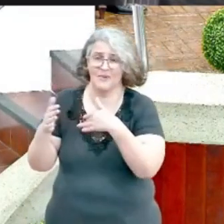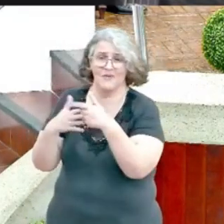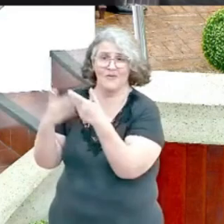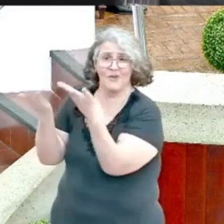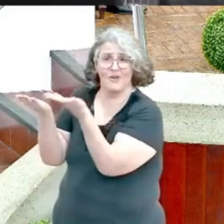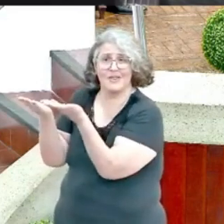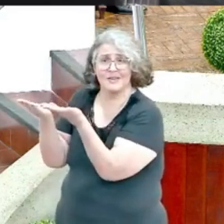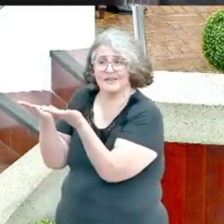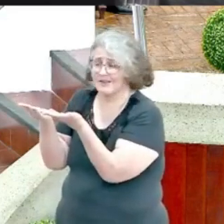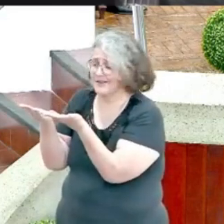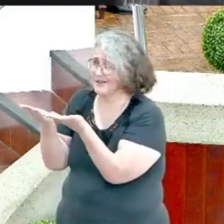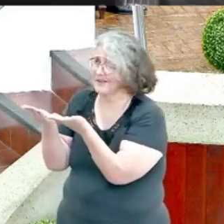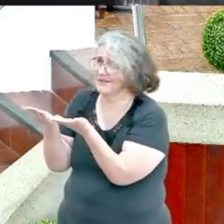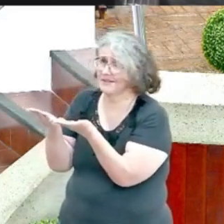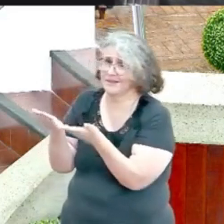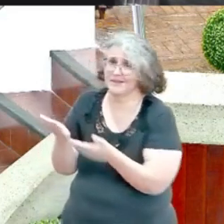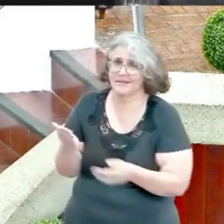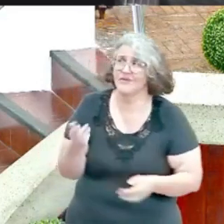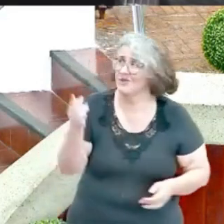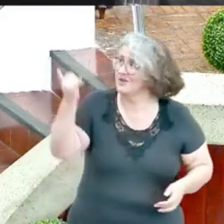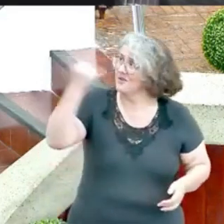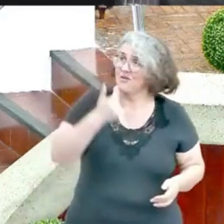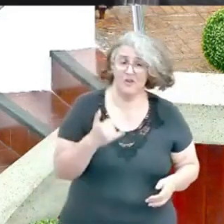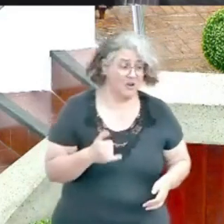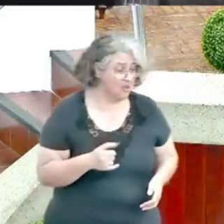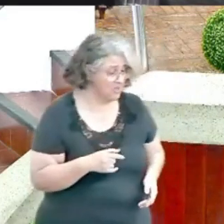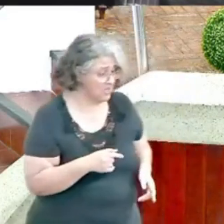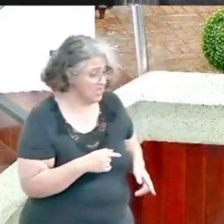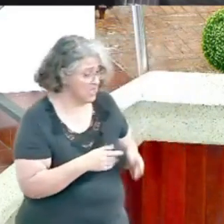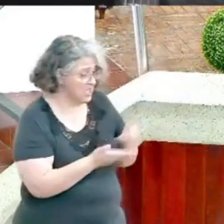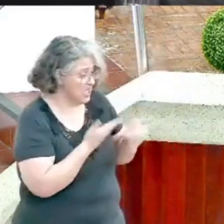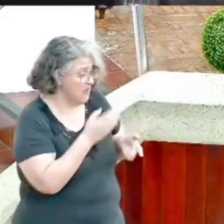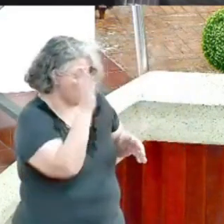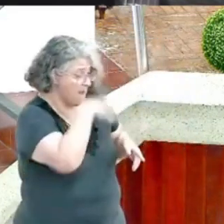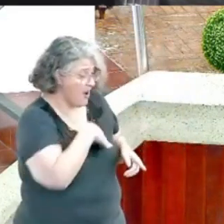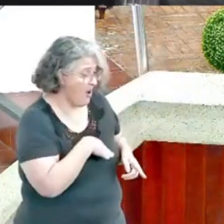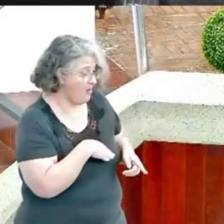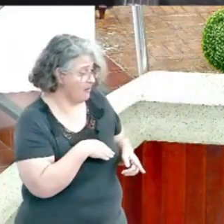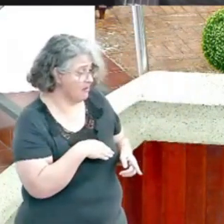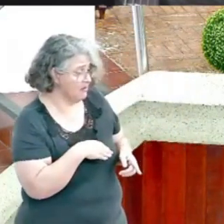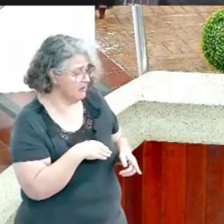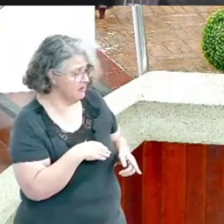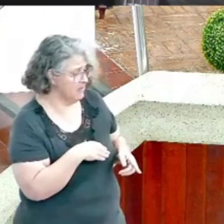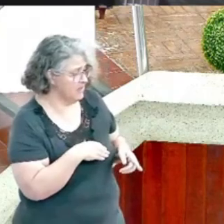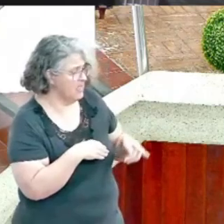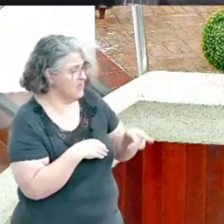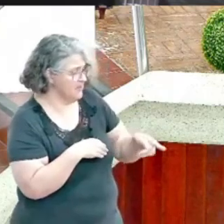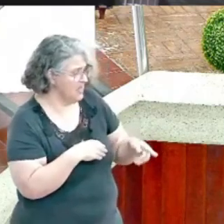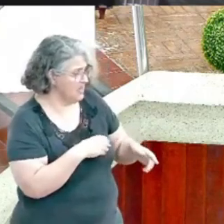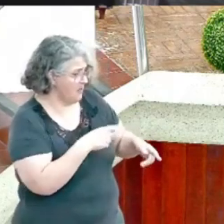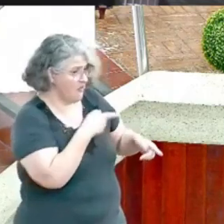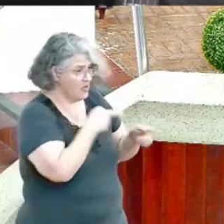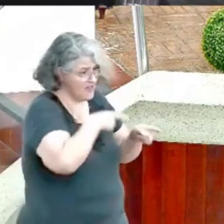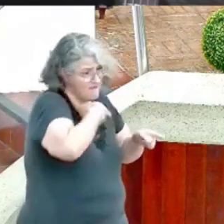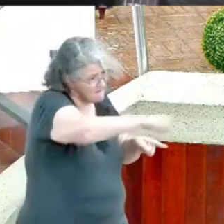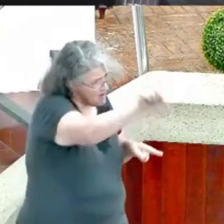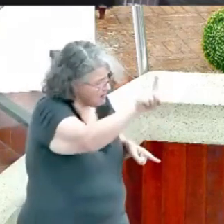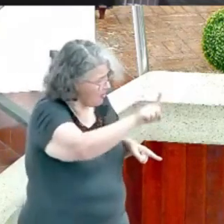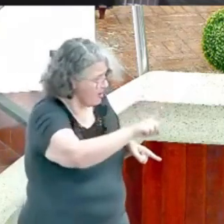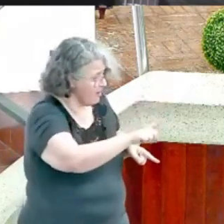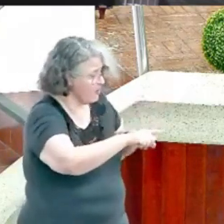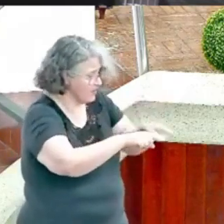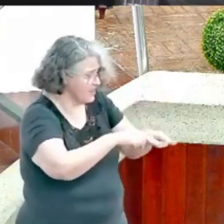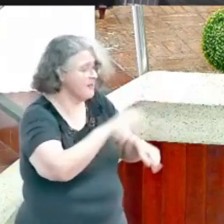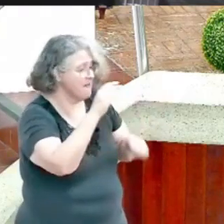Servo mau, preguiçoso, negligente, aparta-te de mim, tu que praticas a